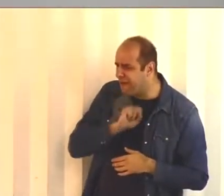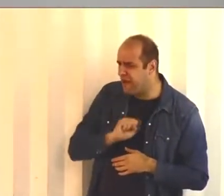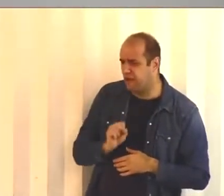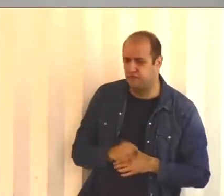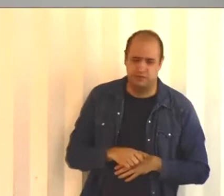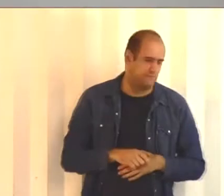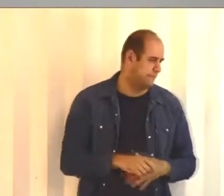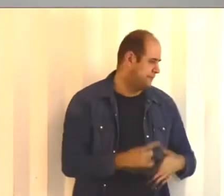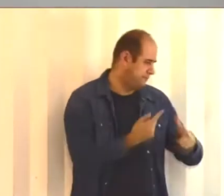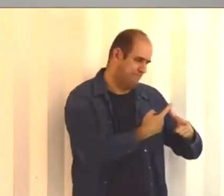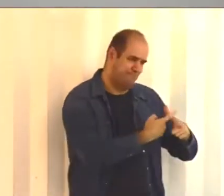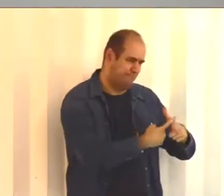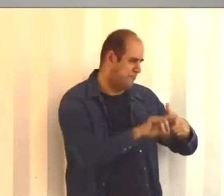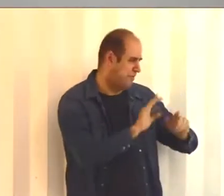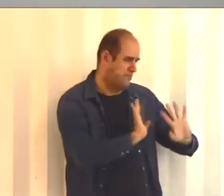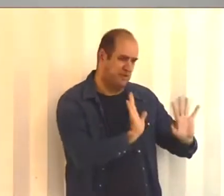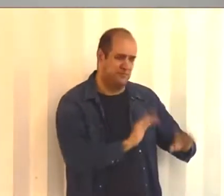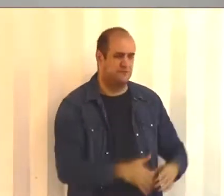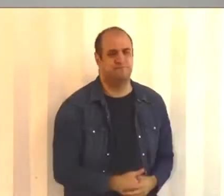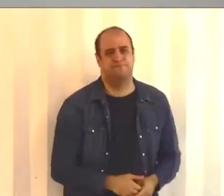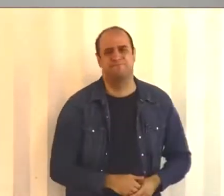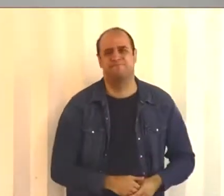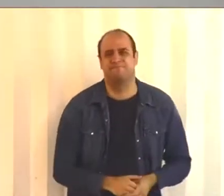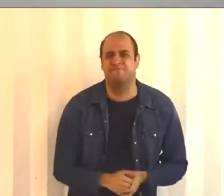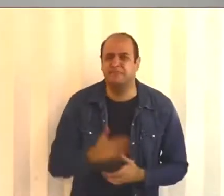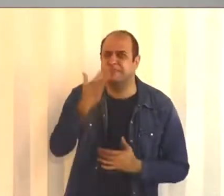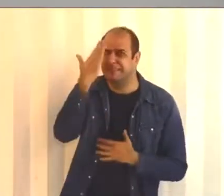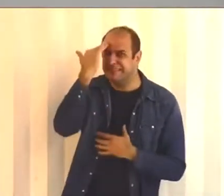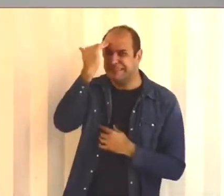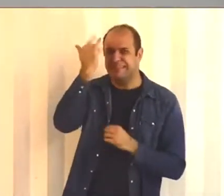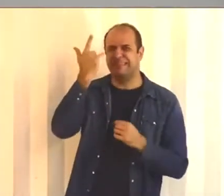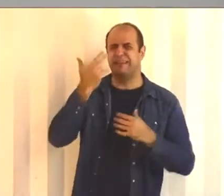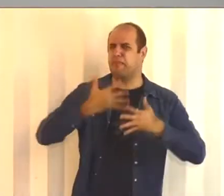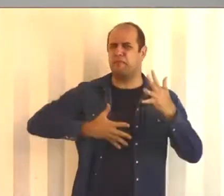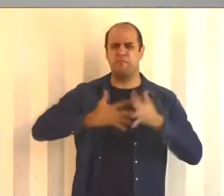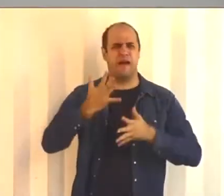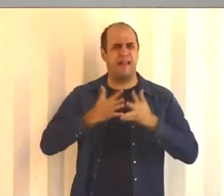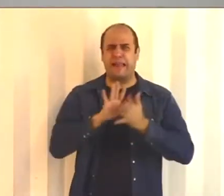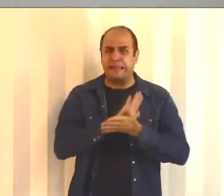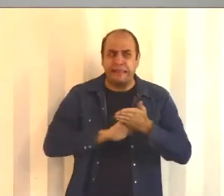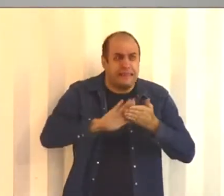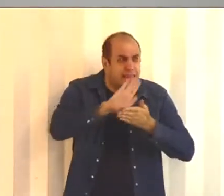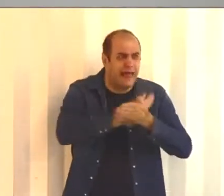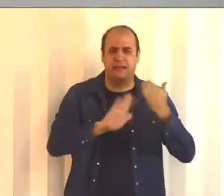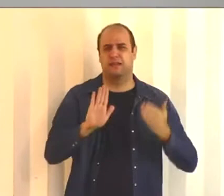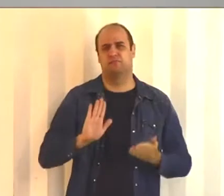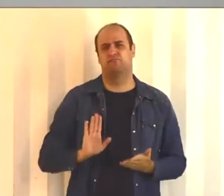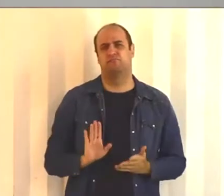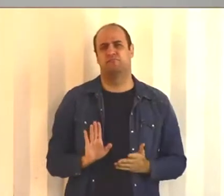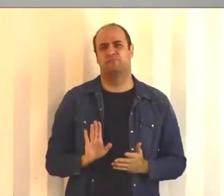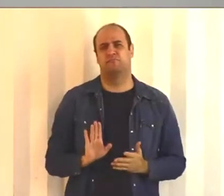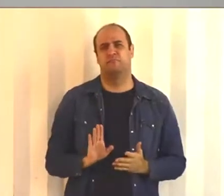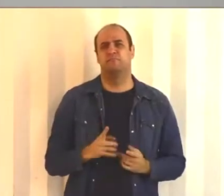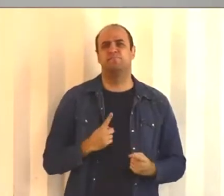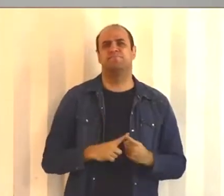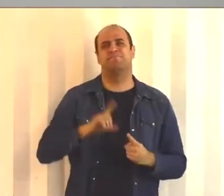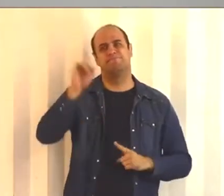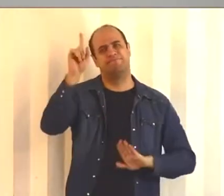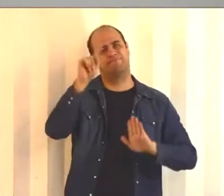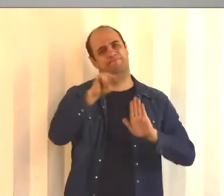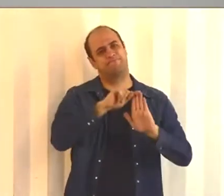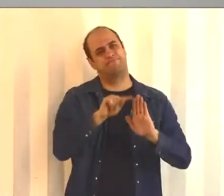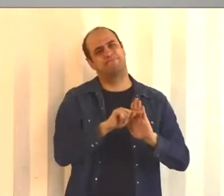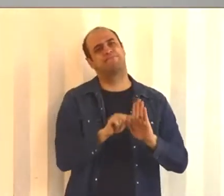impedem a fidelidade de Deus através da família. Então, a primeira coisa que o texto parece nos mostrar é